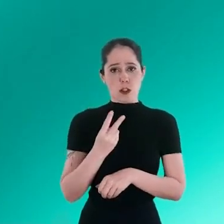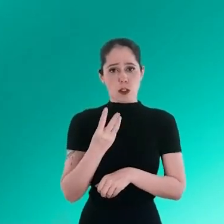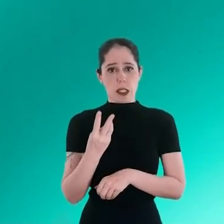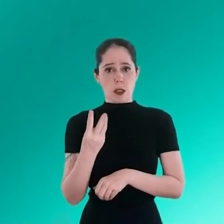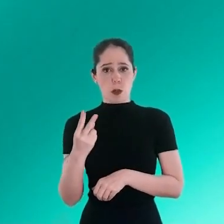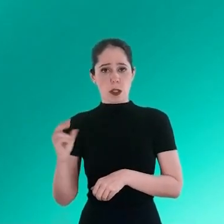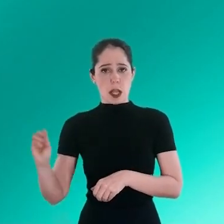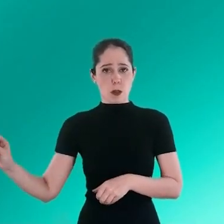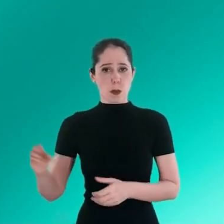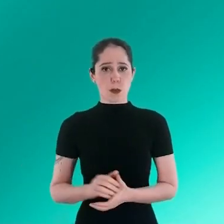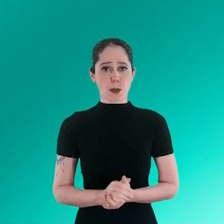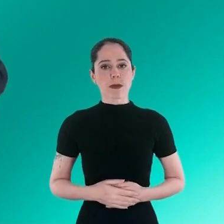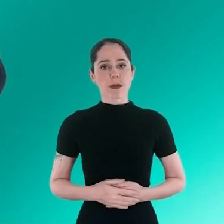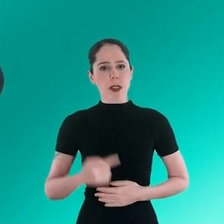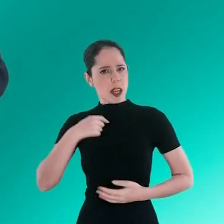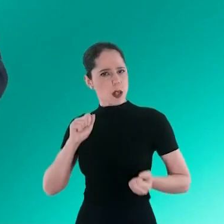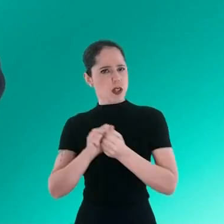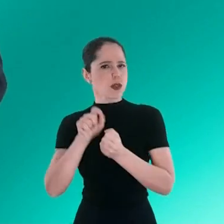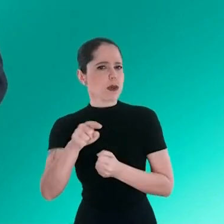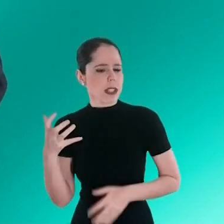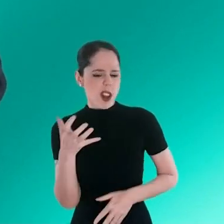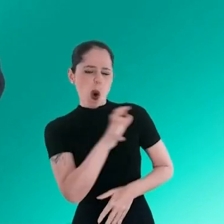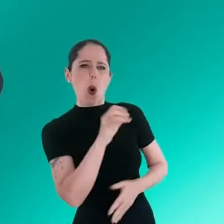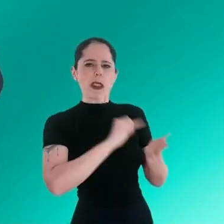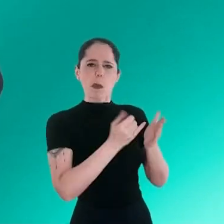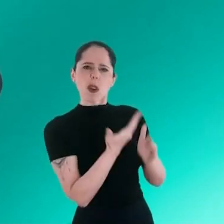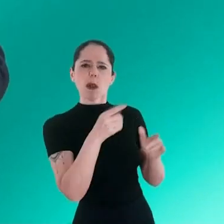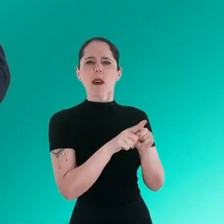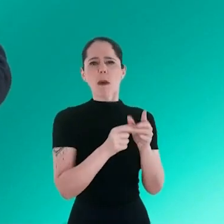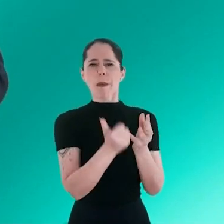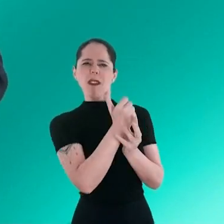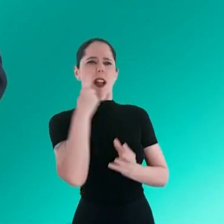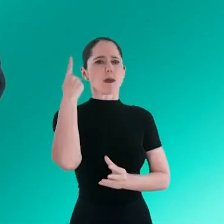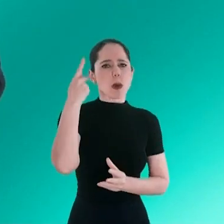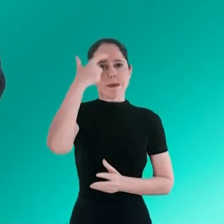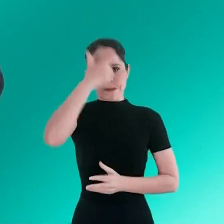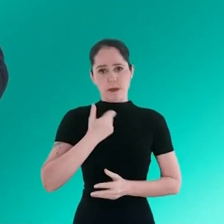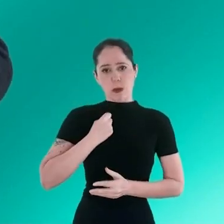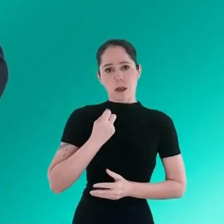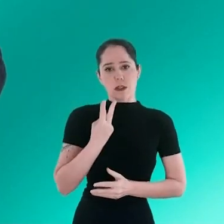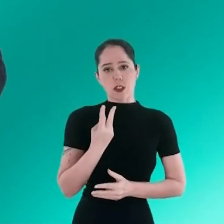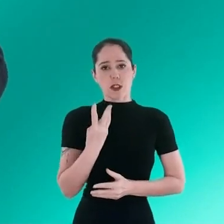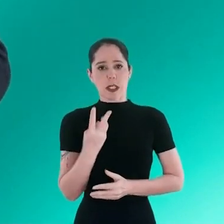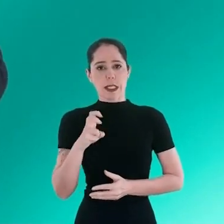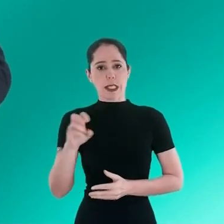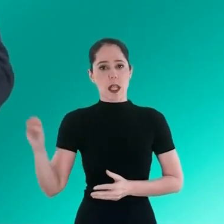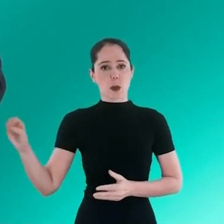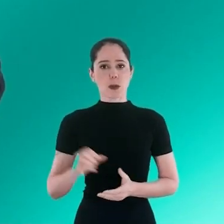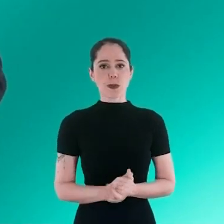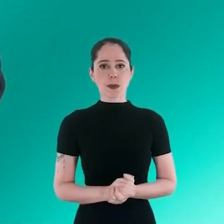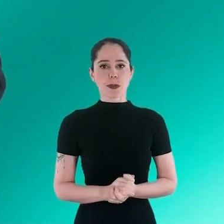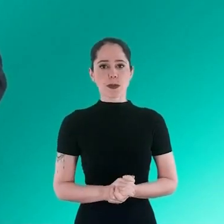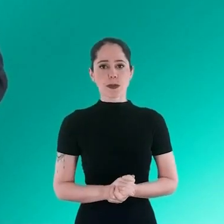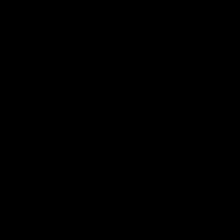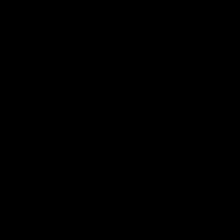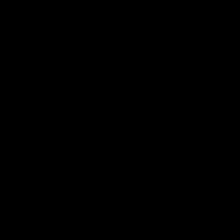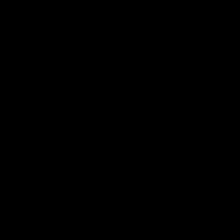estadual, 23200. Do teu lado, contra o aumento de impostos e contra privilégios políticos, Gabriel Dias, 23500.